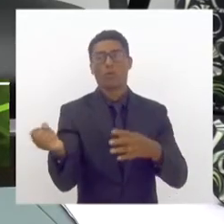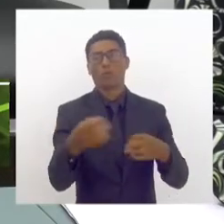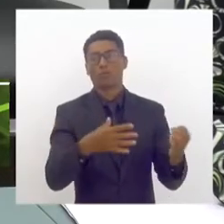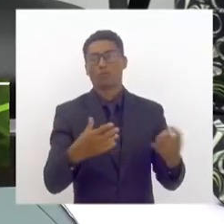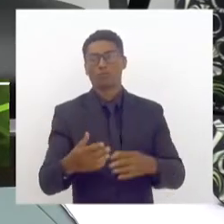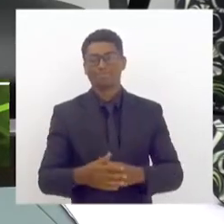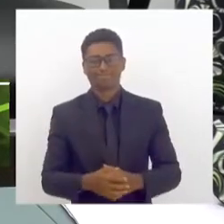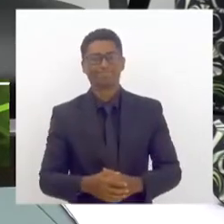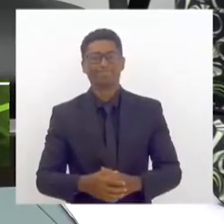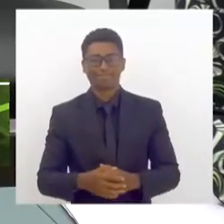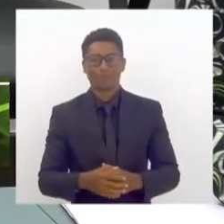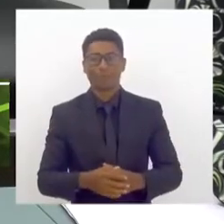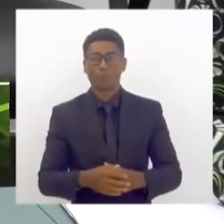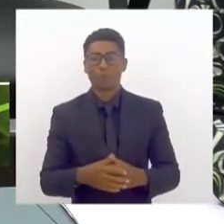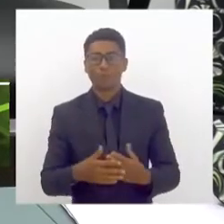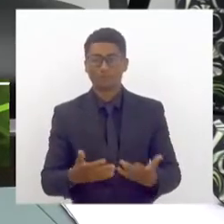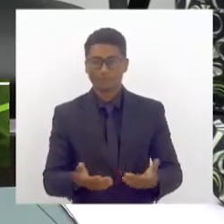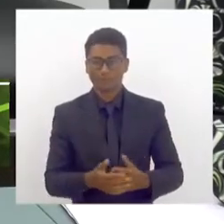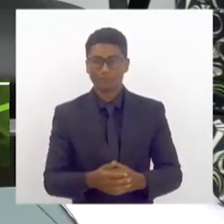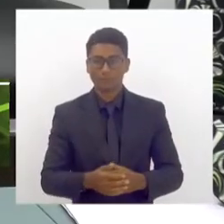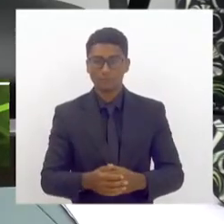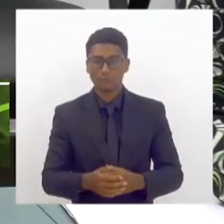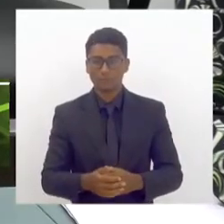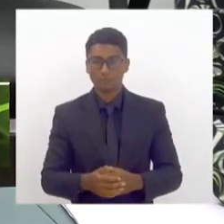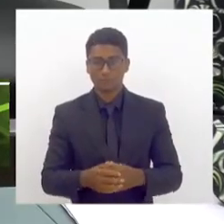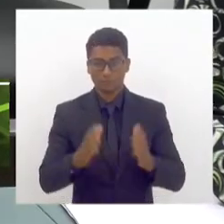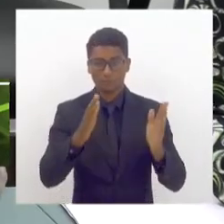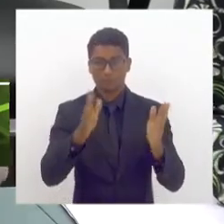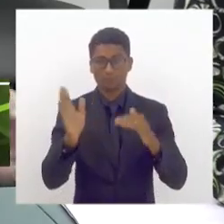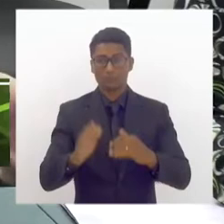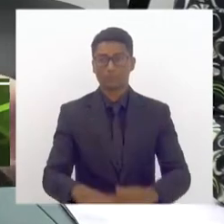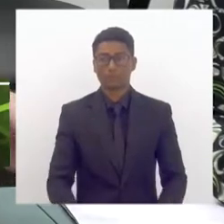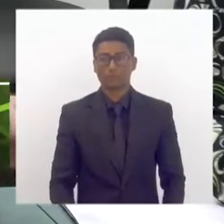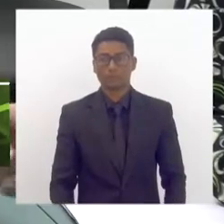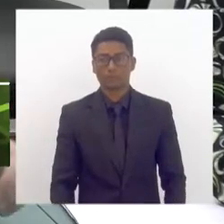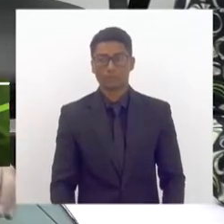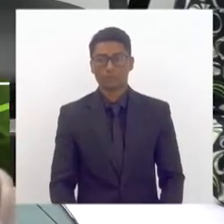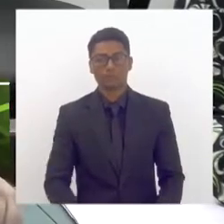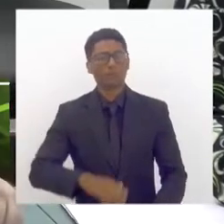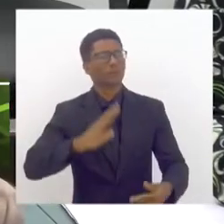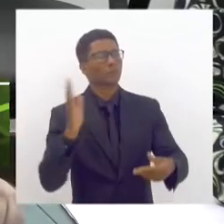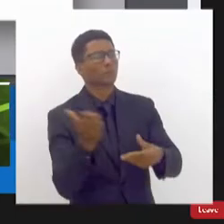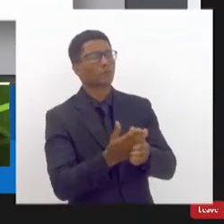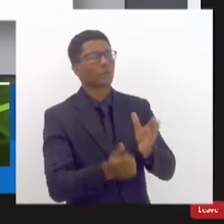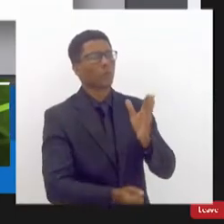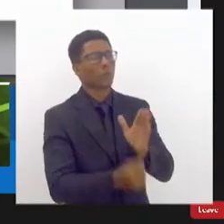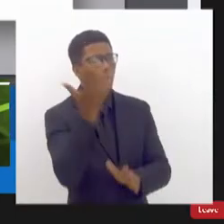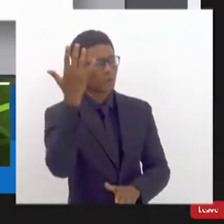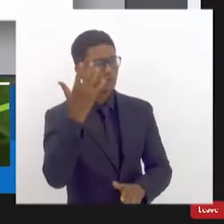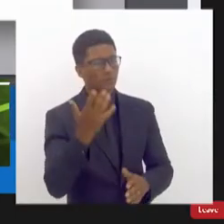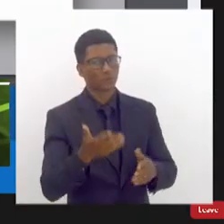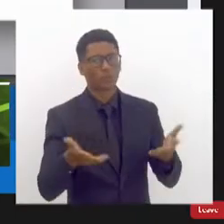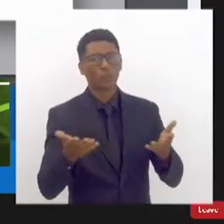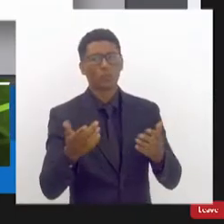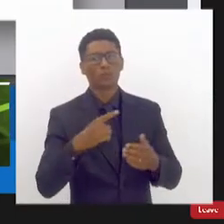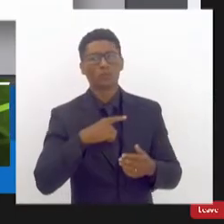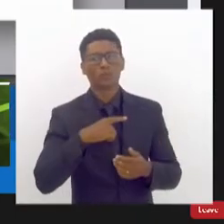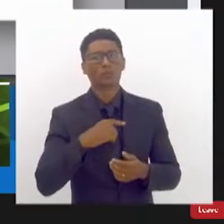processo novo seja tratado. Pode passar, por gentileza? Quantos processos tem para serem distribuídos hoje no